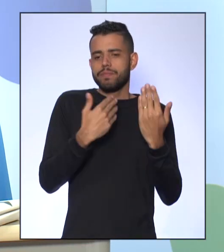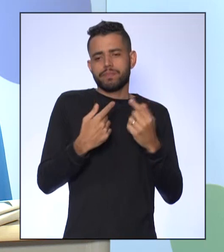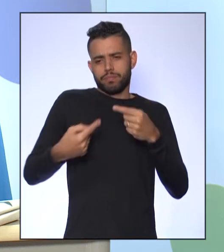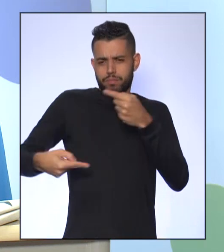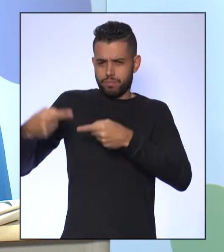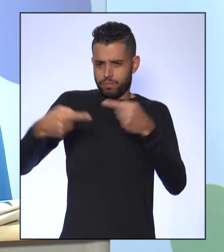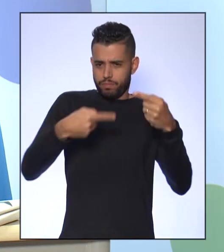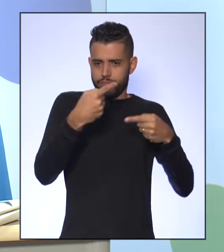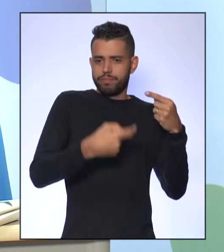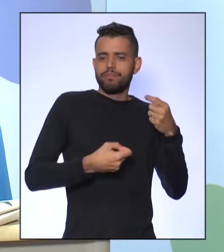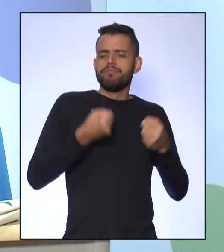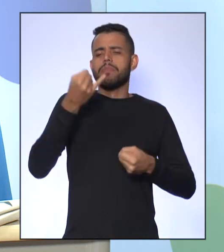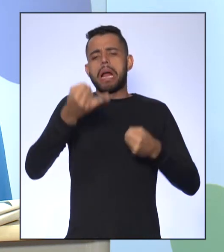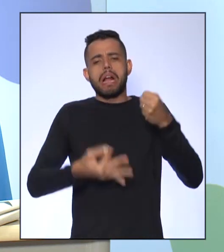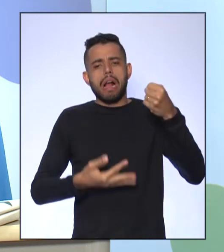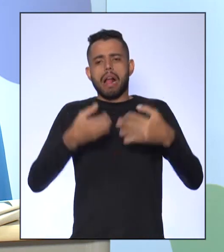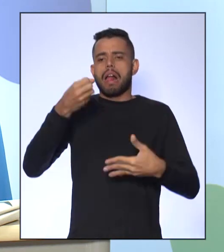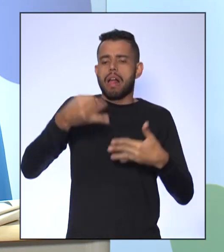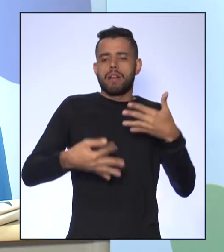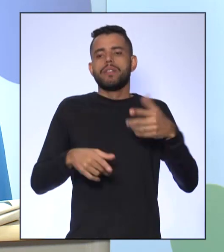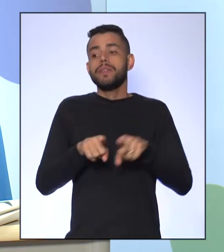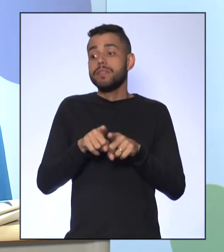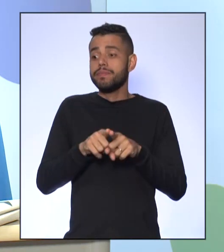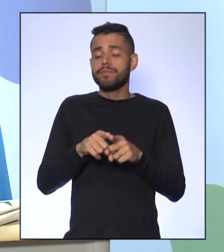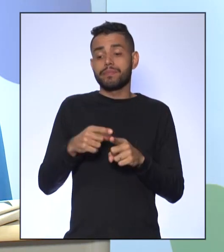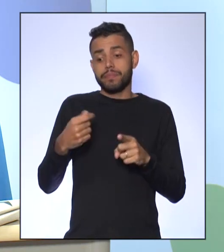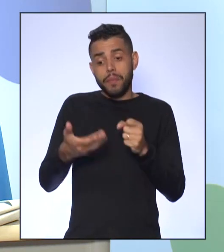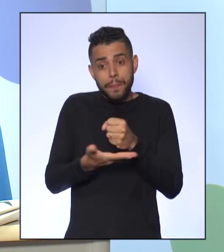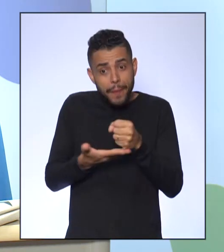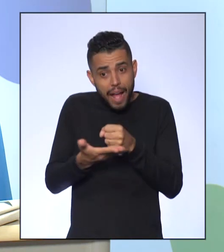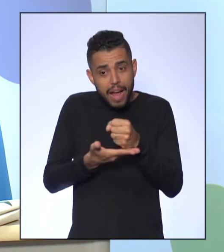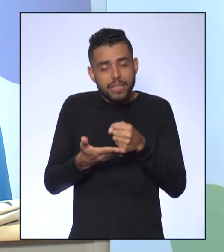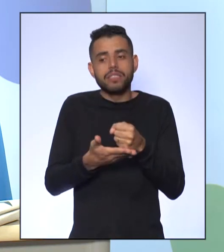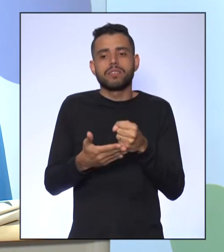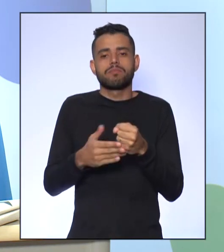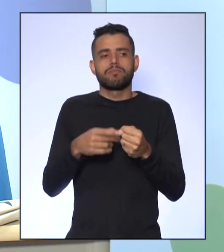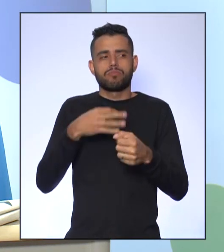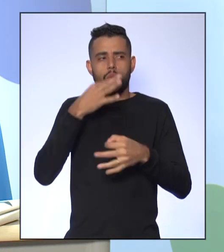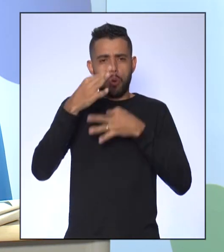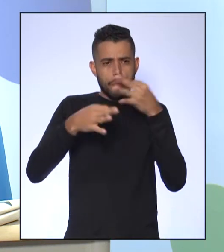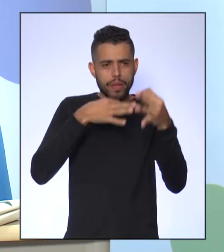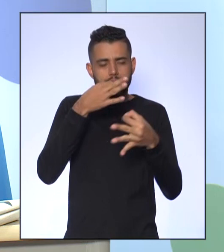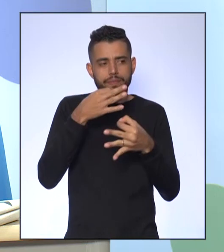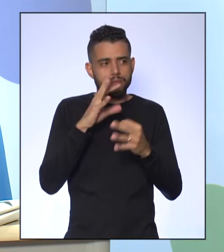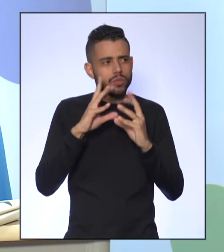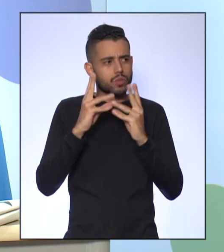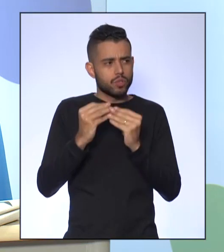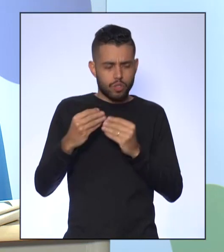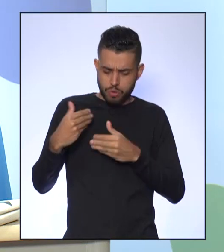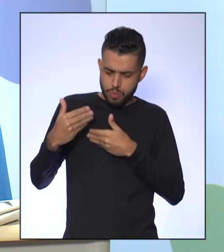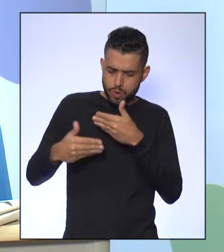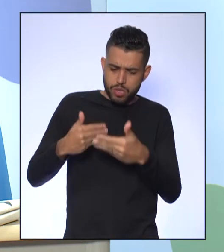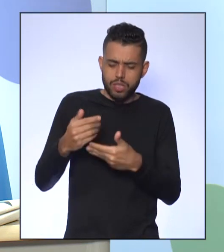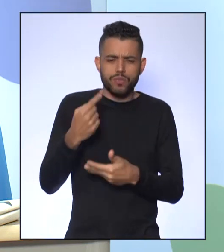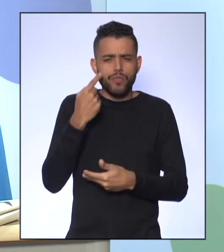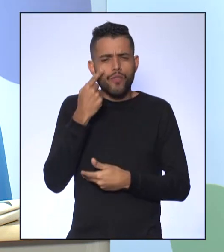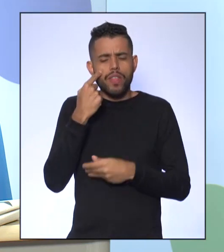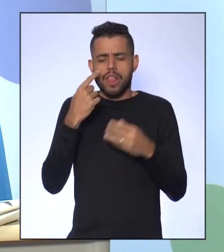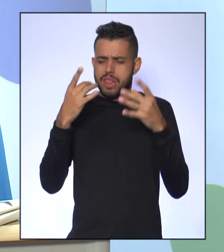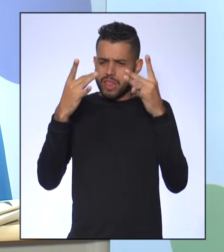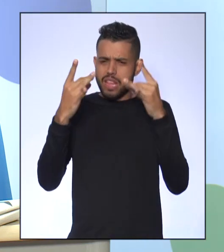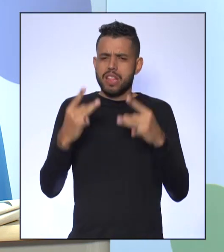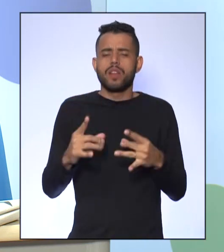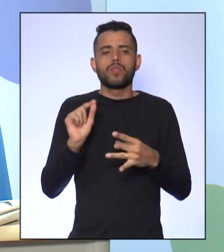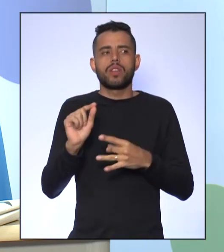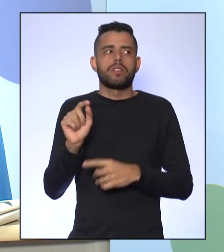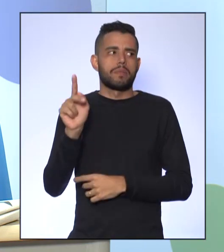argumentação, avaliação dos argumentos, todos esses processos vocês vão ter com mais detalhes com o seu professor, com a